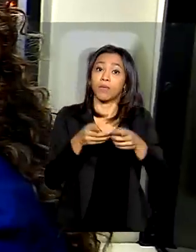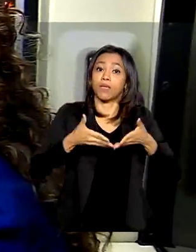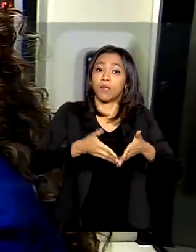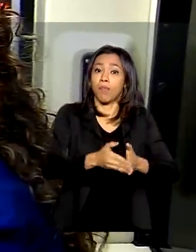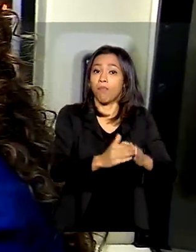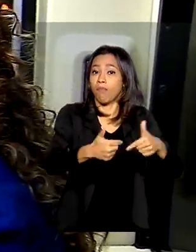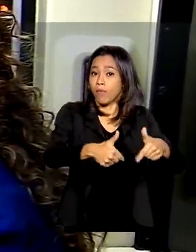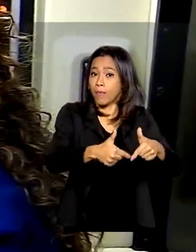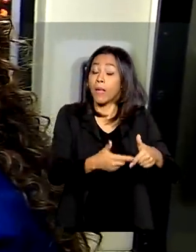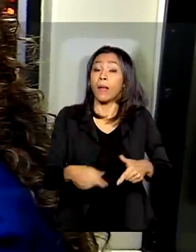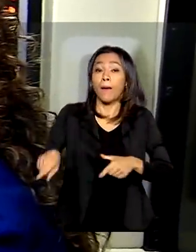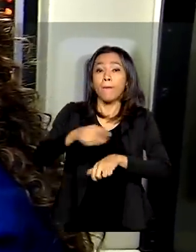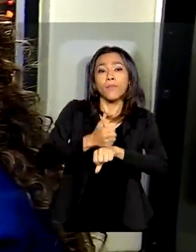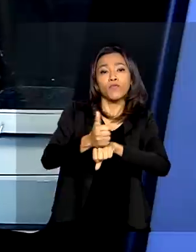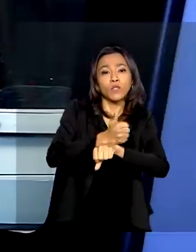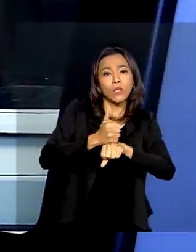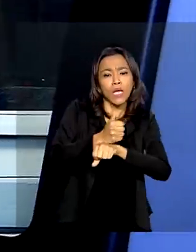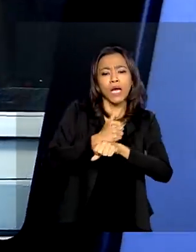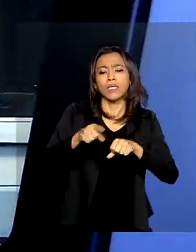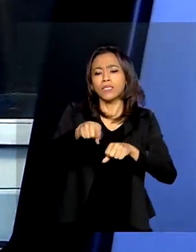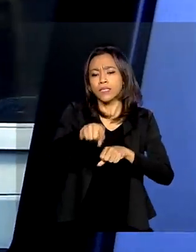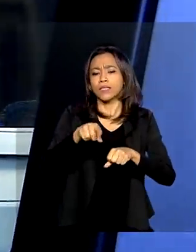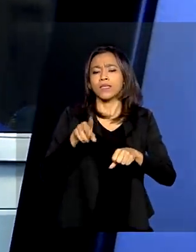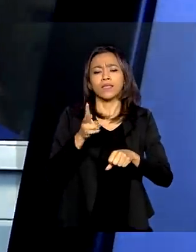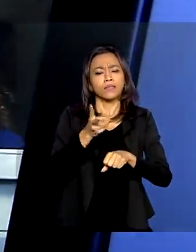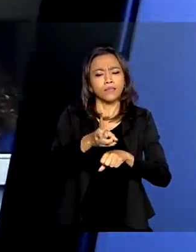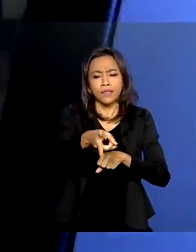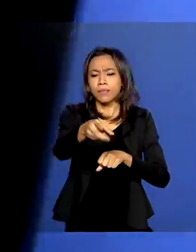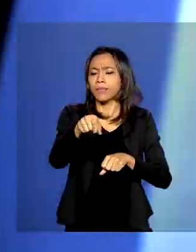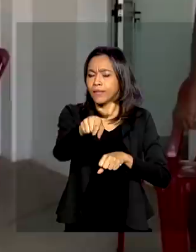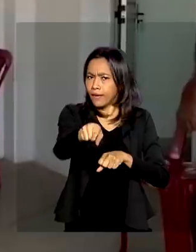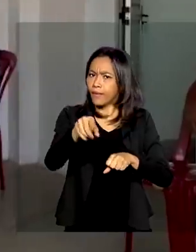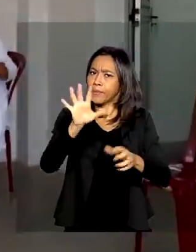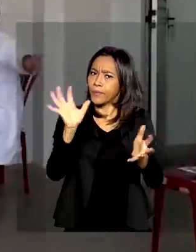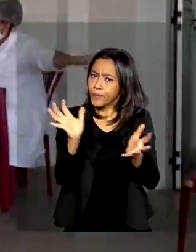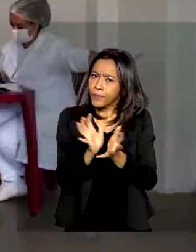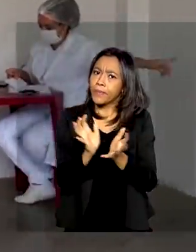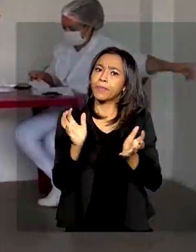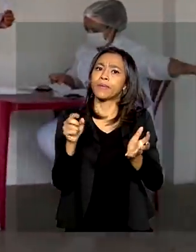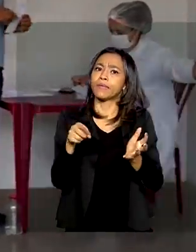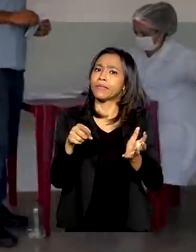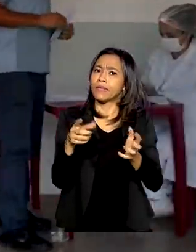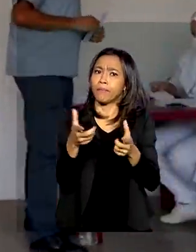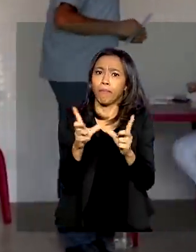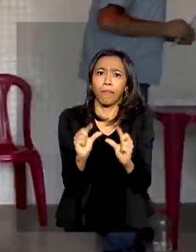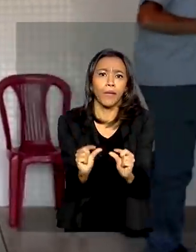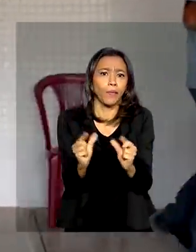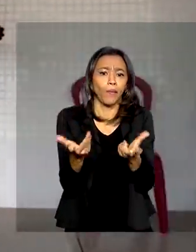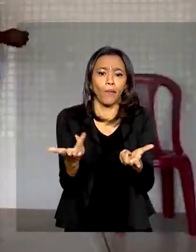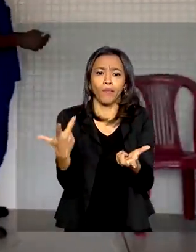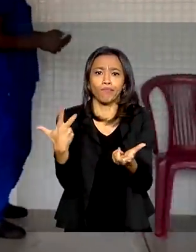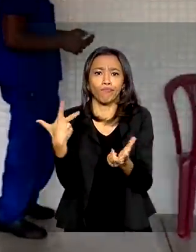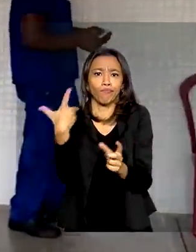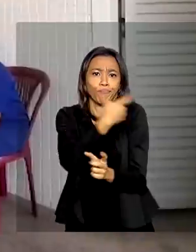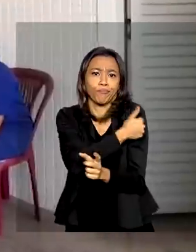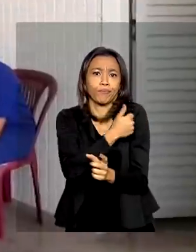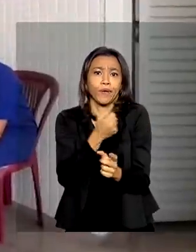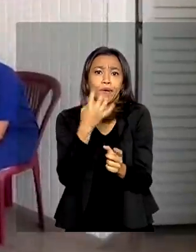profissionais que estão sempre em trânsito e por conta disso tem se mostrado o grupo com menor adesão foram